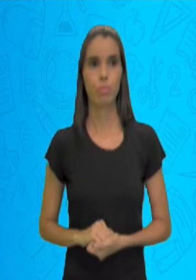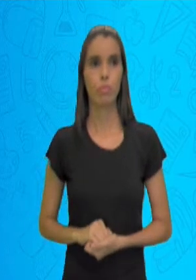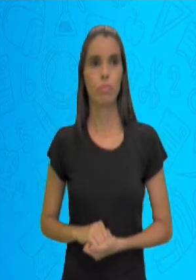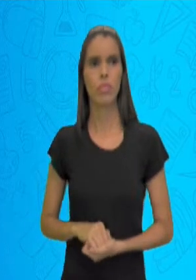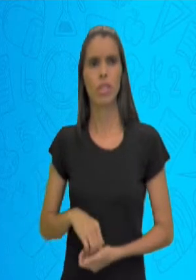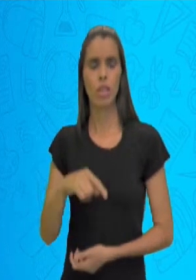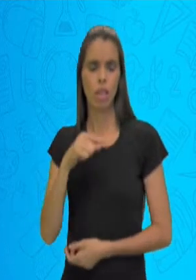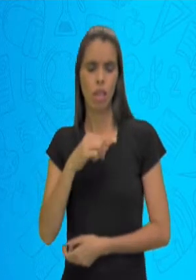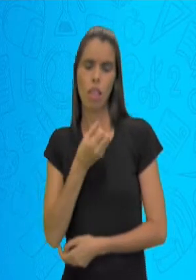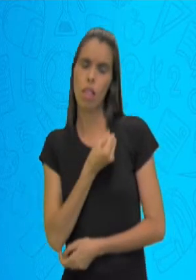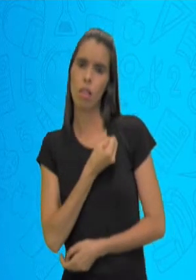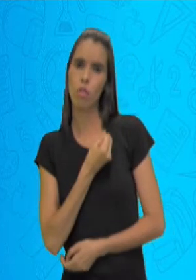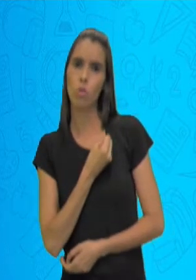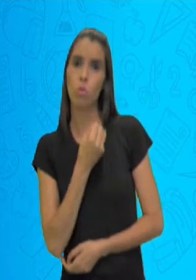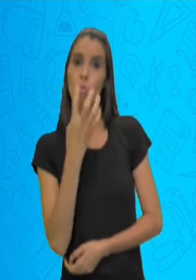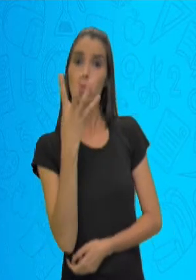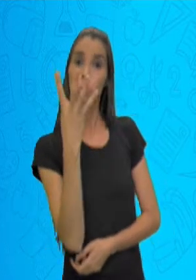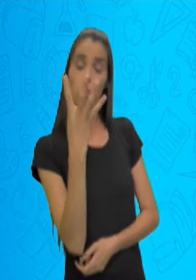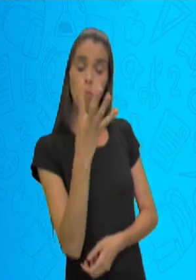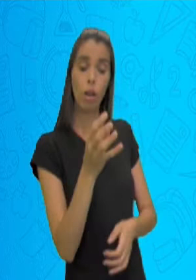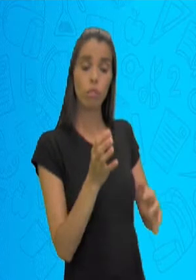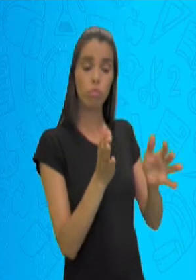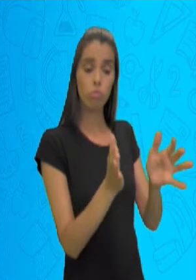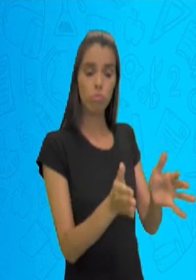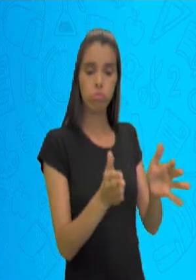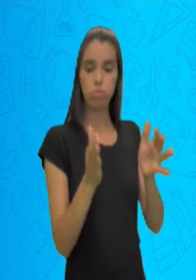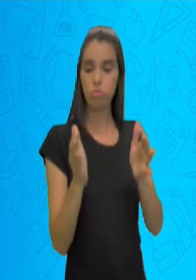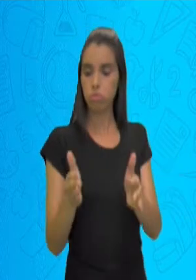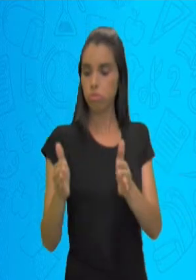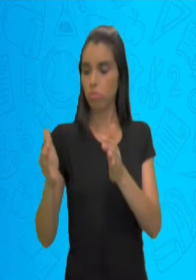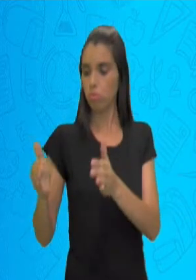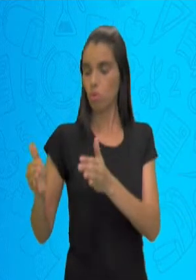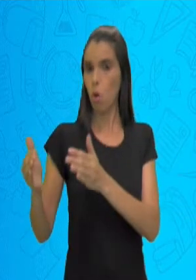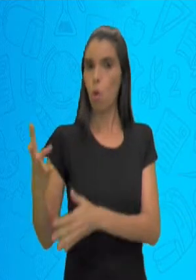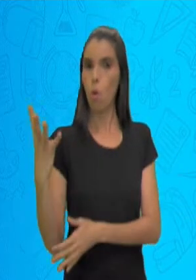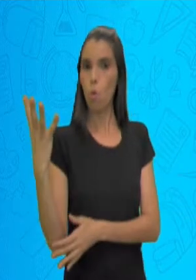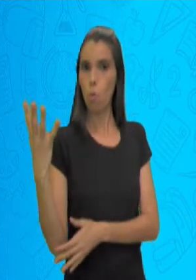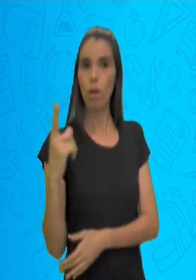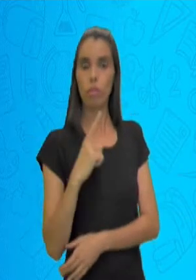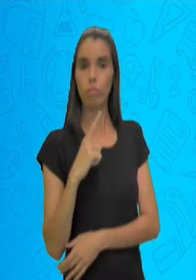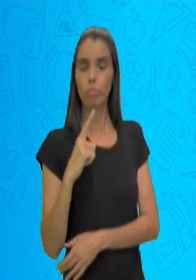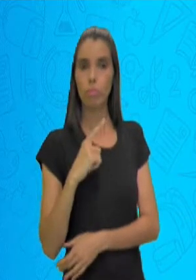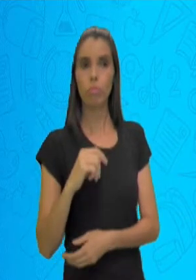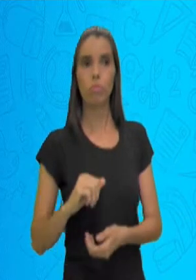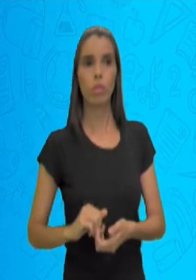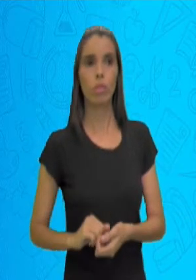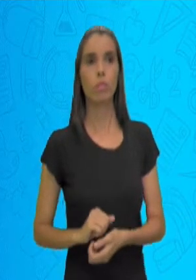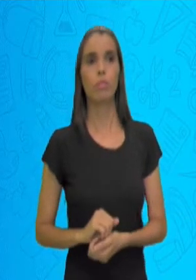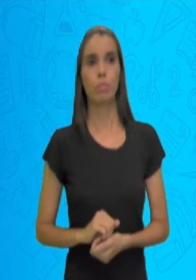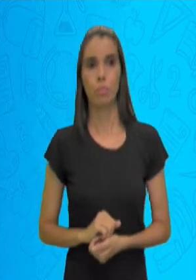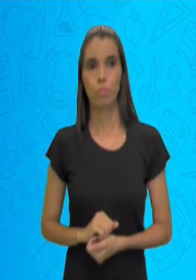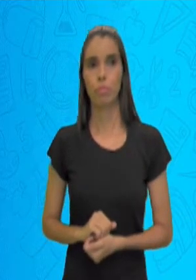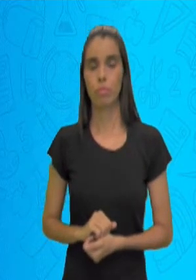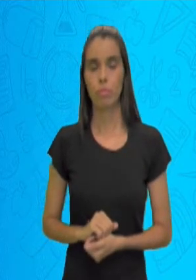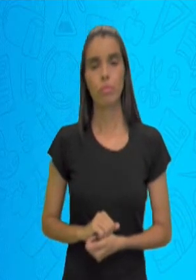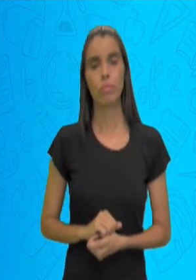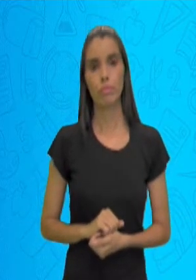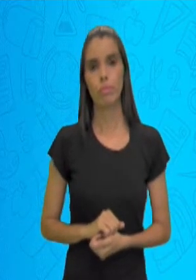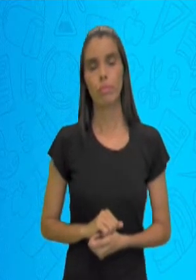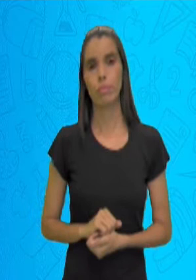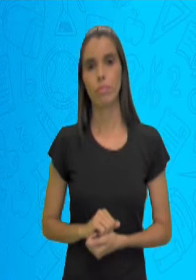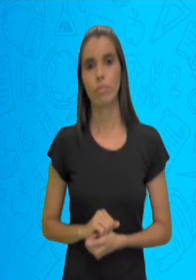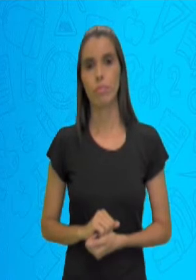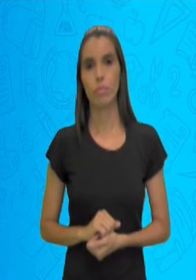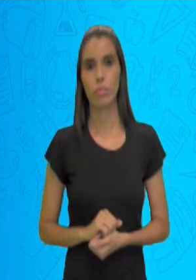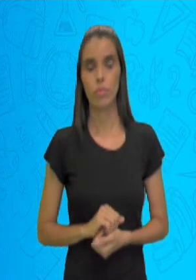Esse número tem 4 ordens. Vamos conferir, ó. 1, 2, 3, 4 ordens,